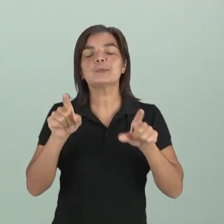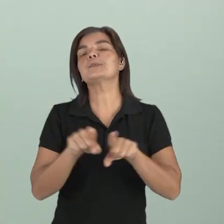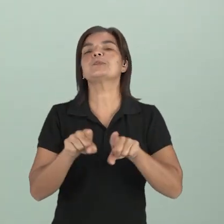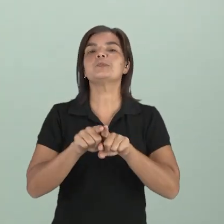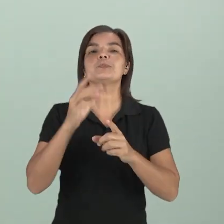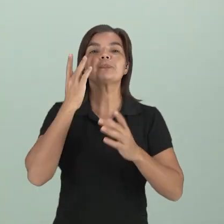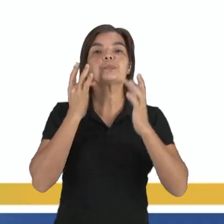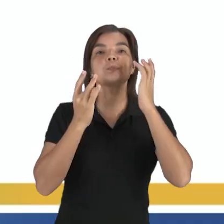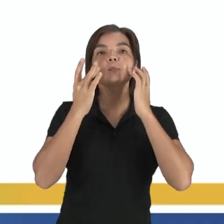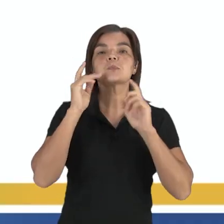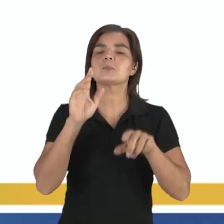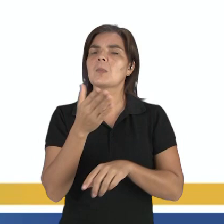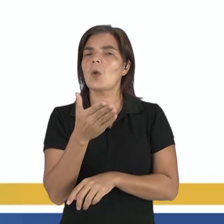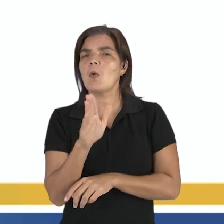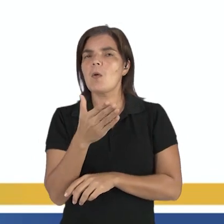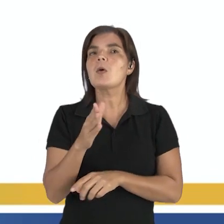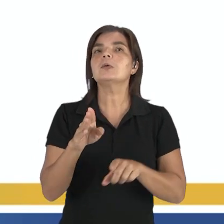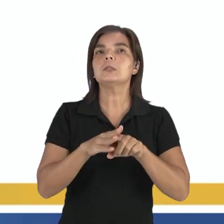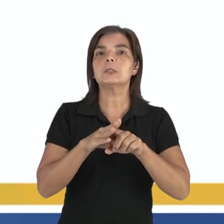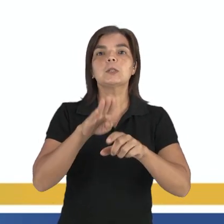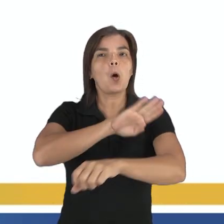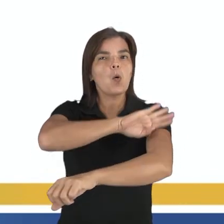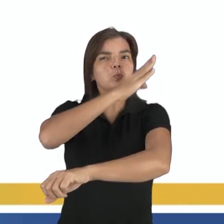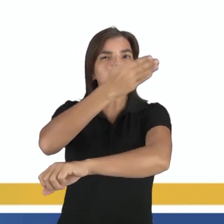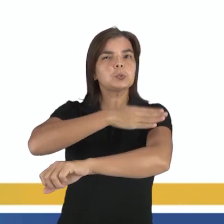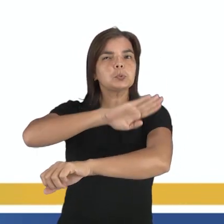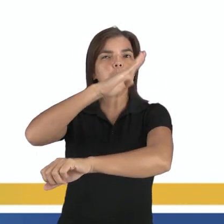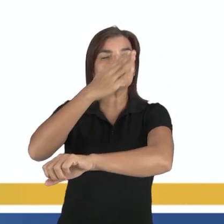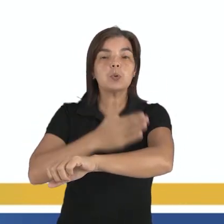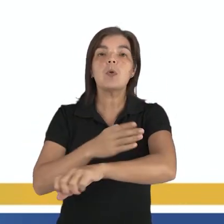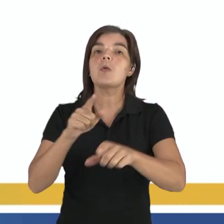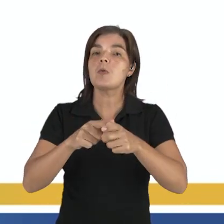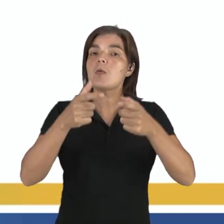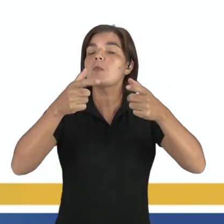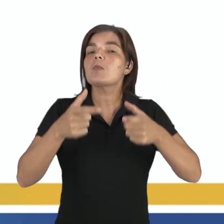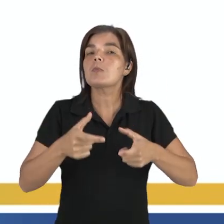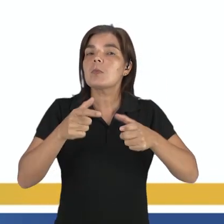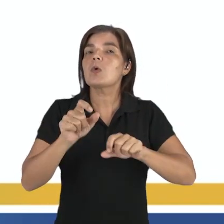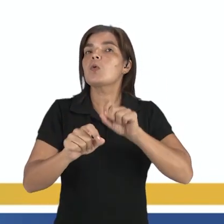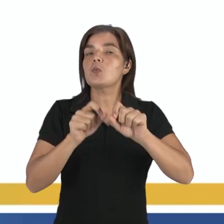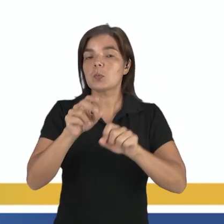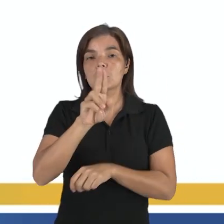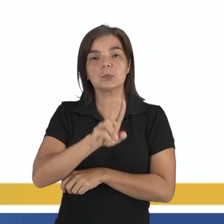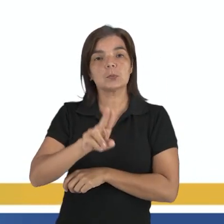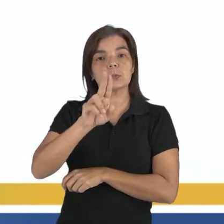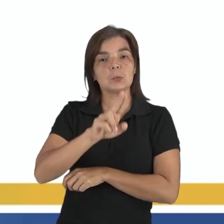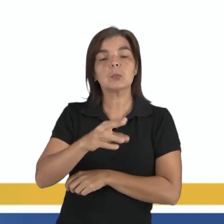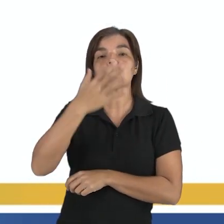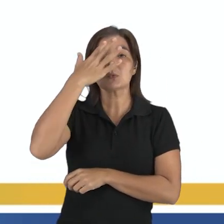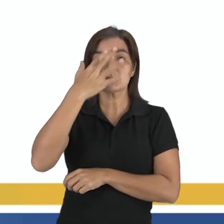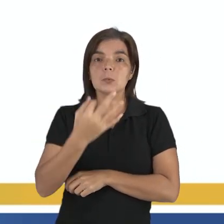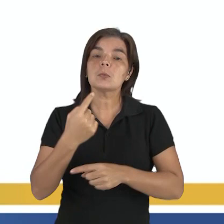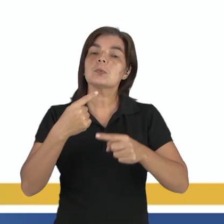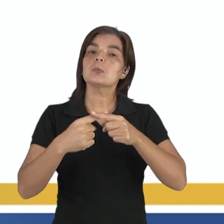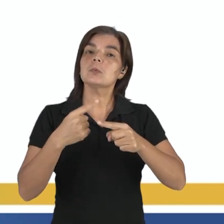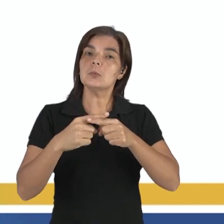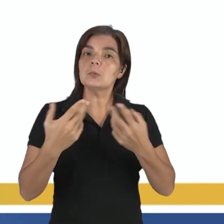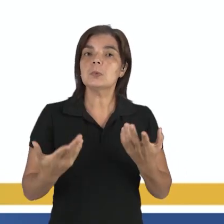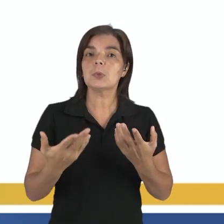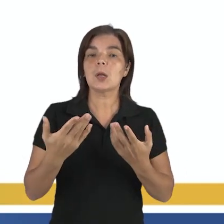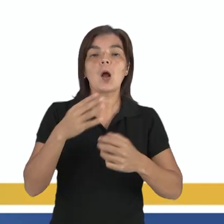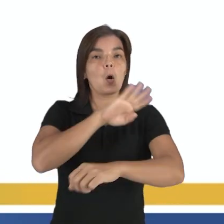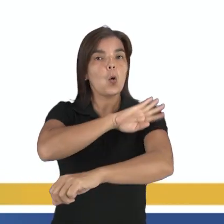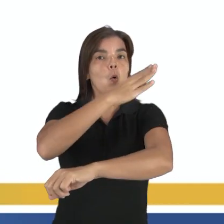teatron. Ele ocupava, gente, as montanhas. E esse espaço era usado nas montanhas justamente porque